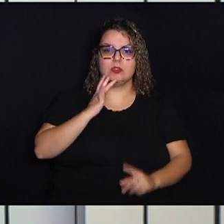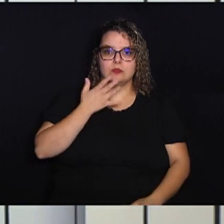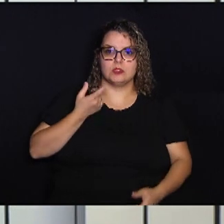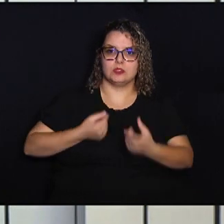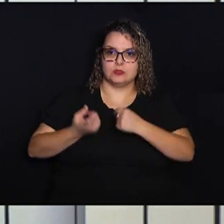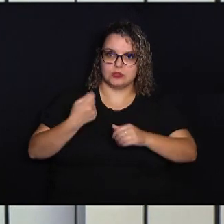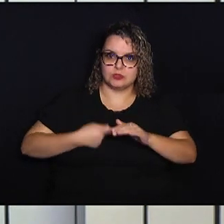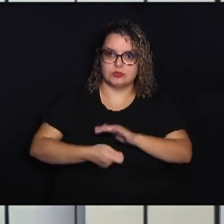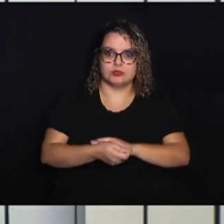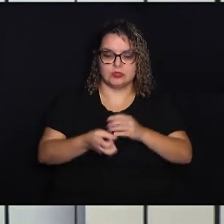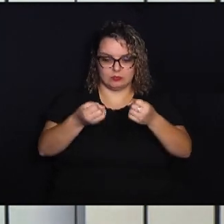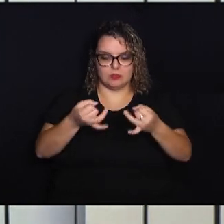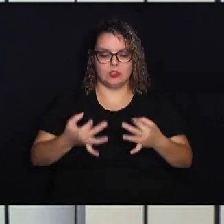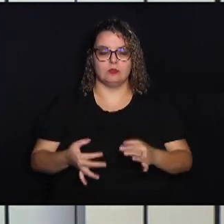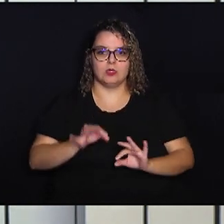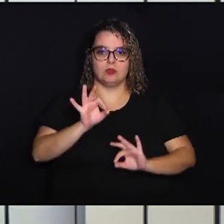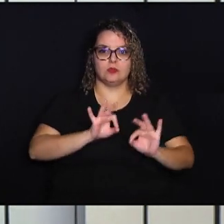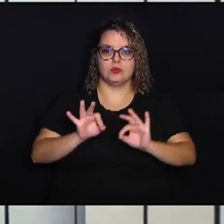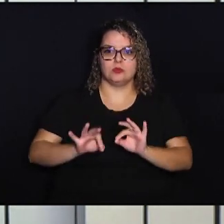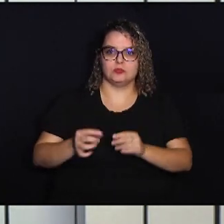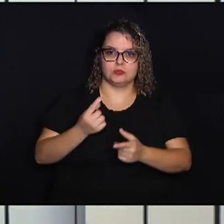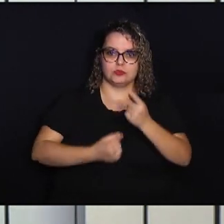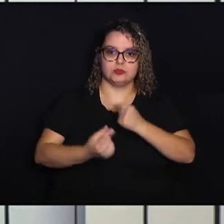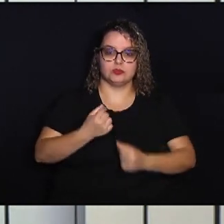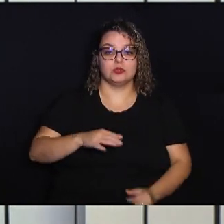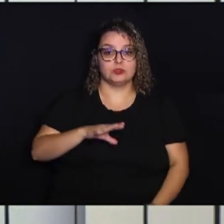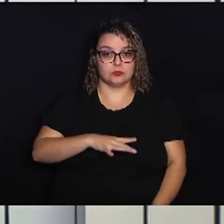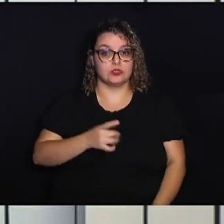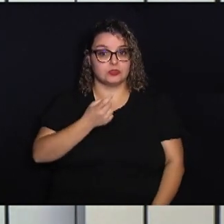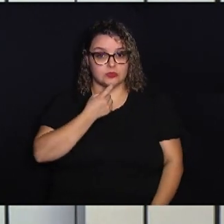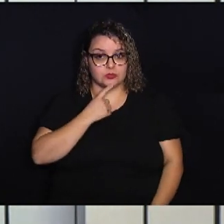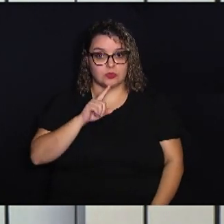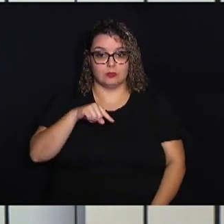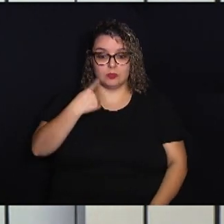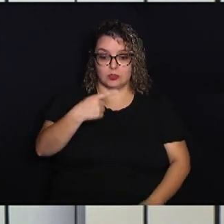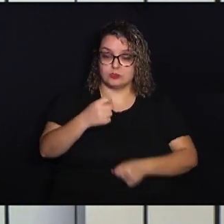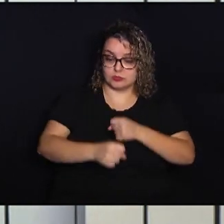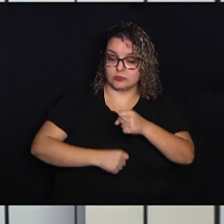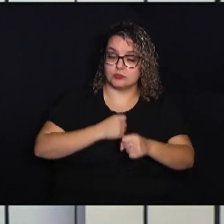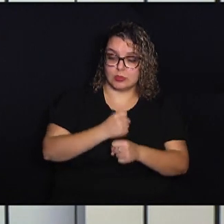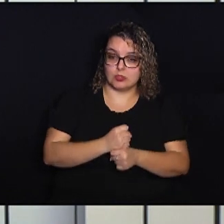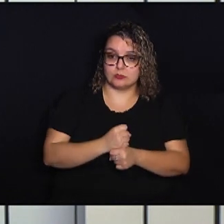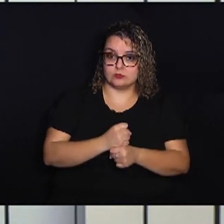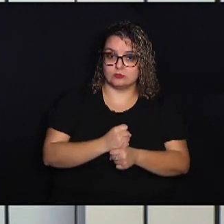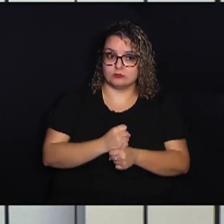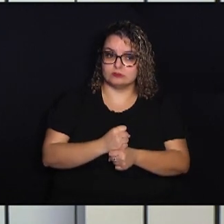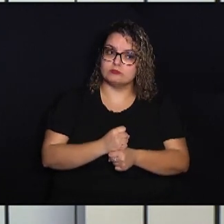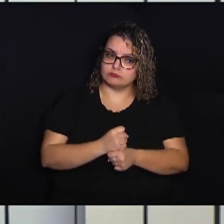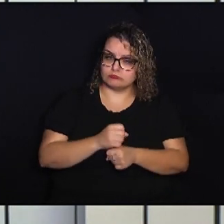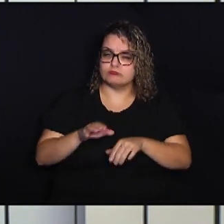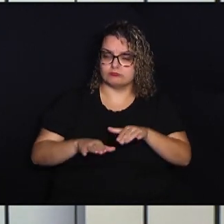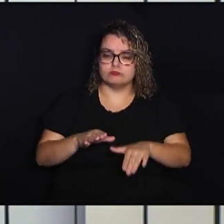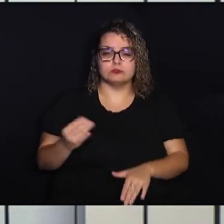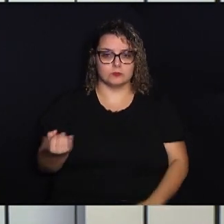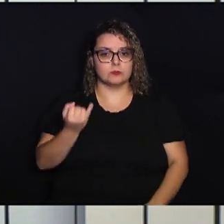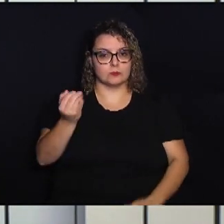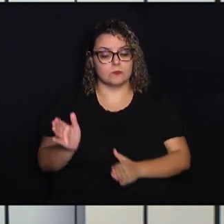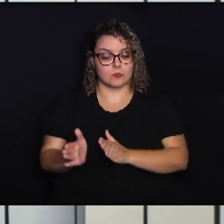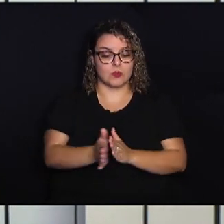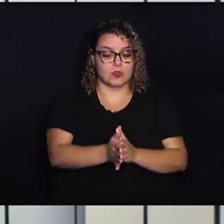inspirado em um modelo que teve origem em 1983 nos Estados Unidos e atualmente é desenvolvido em mais